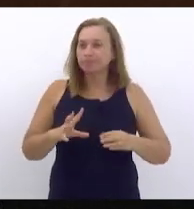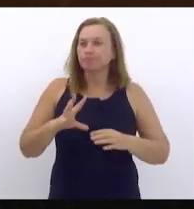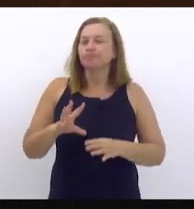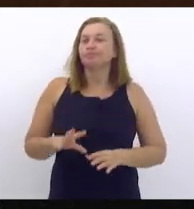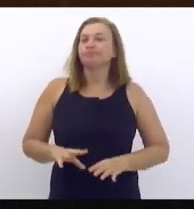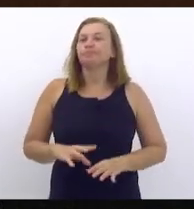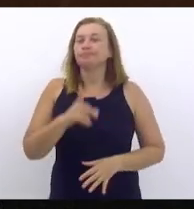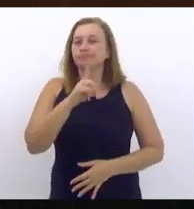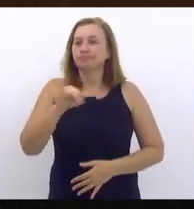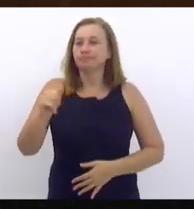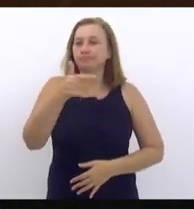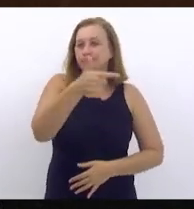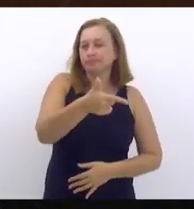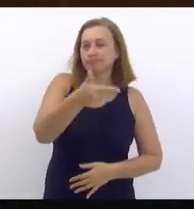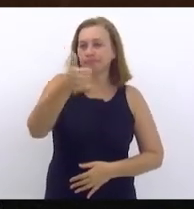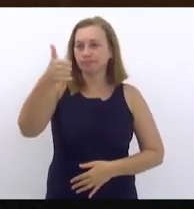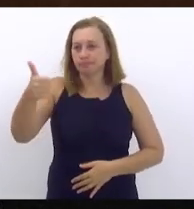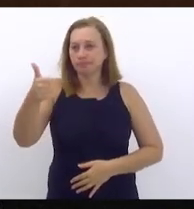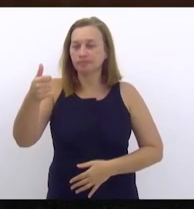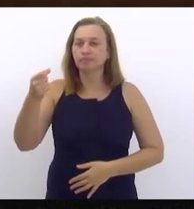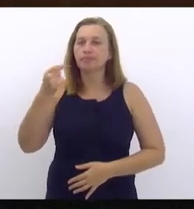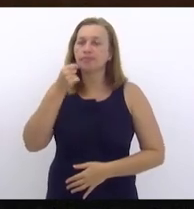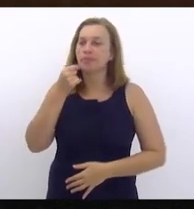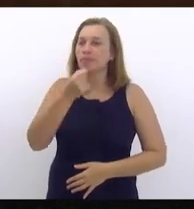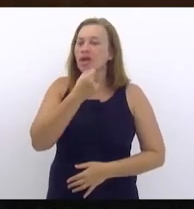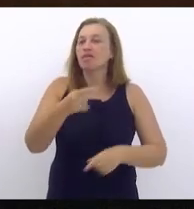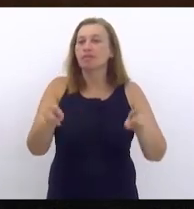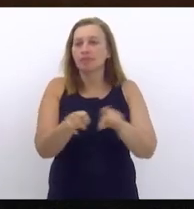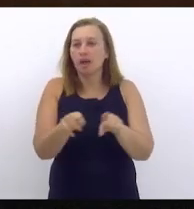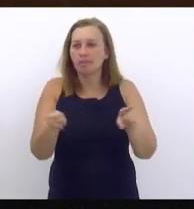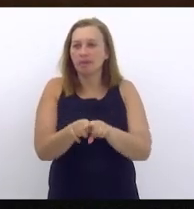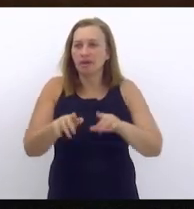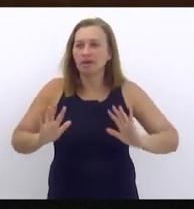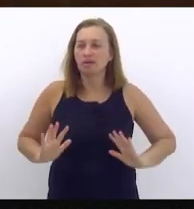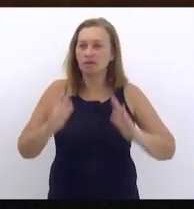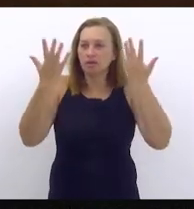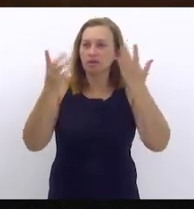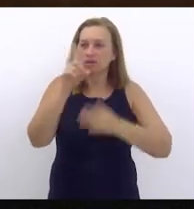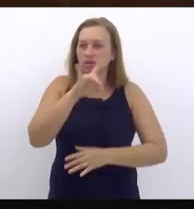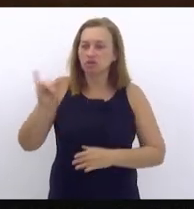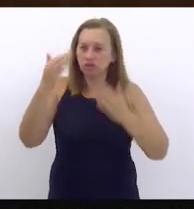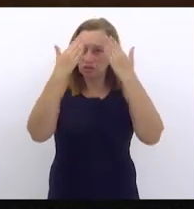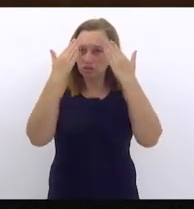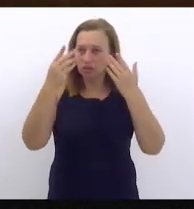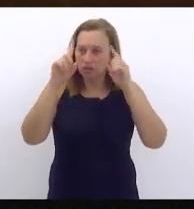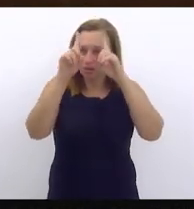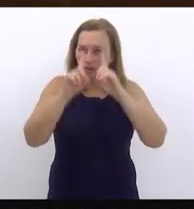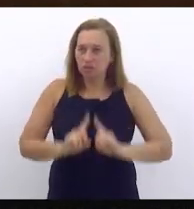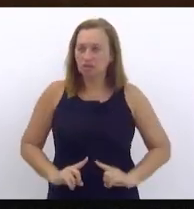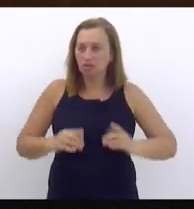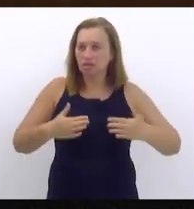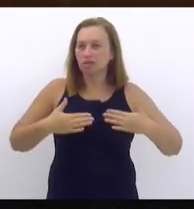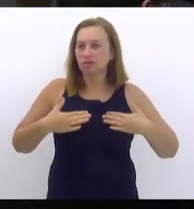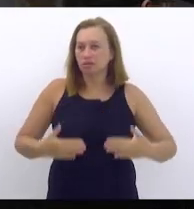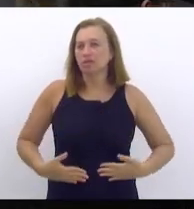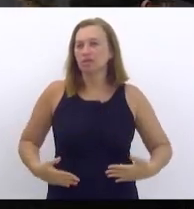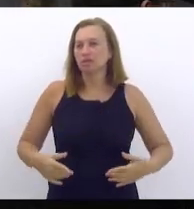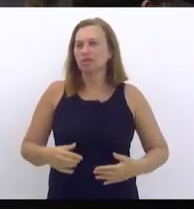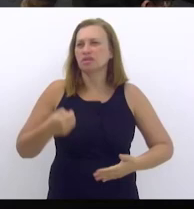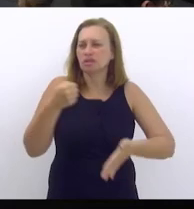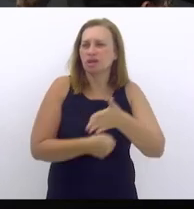Inclusive, no dia 21 de setembro, comemora-se também Dia do Deficiente Físico, da luta.